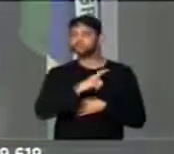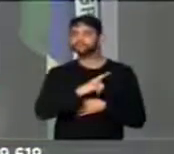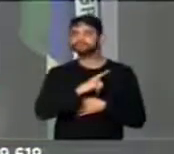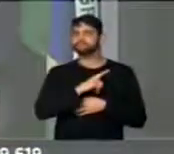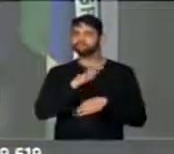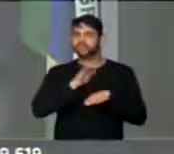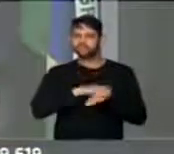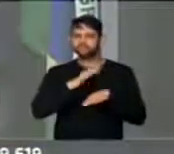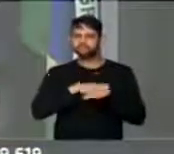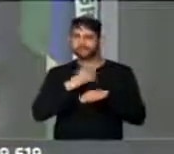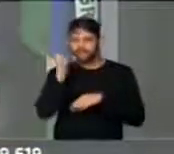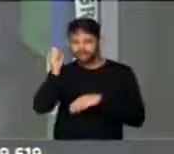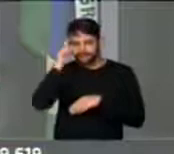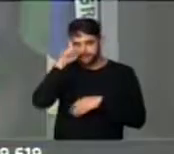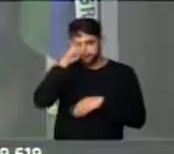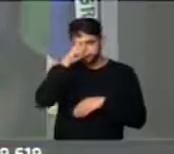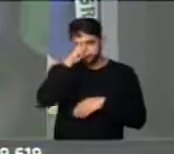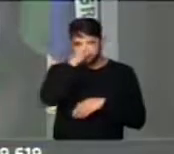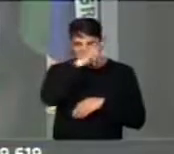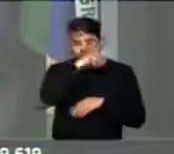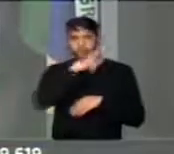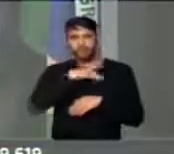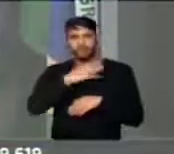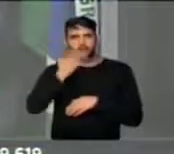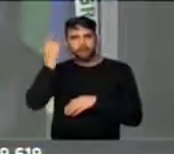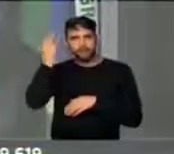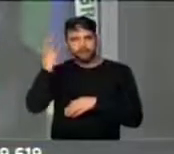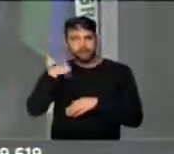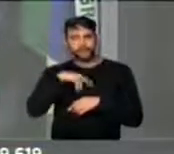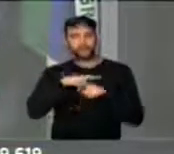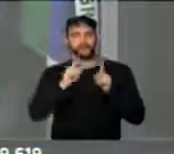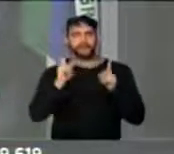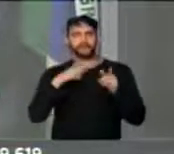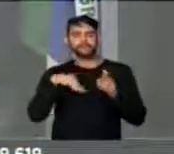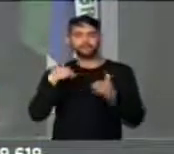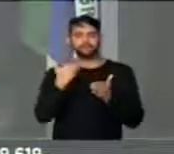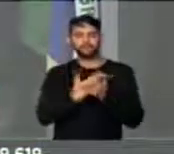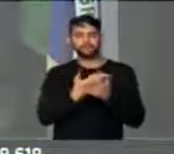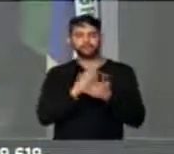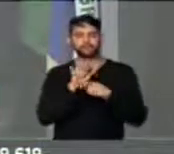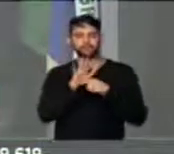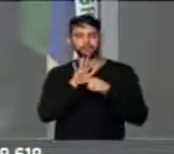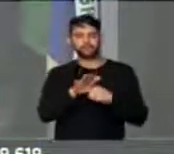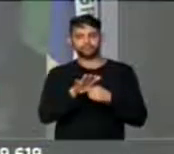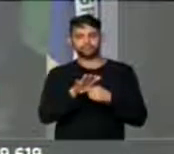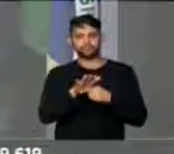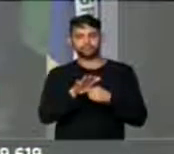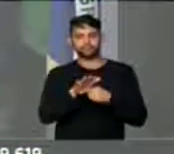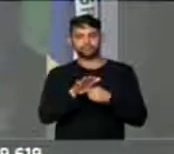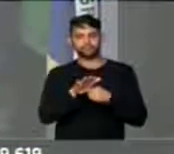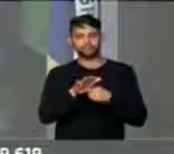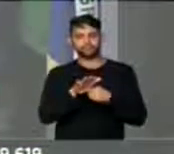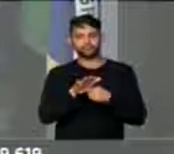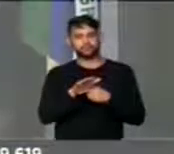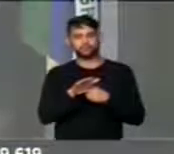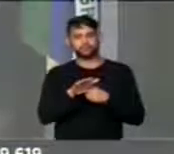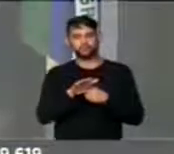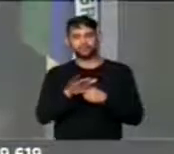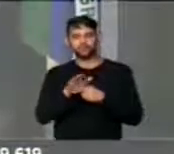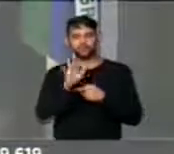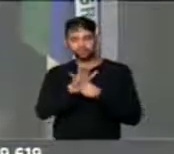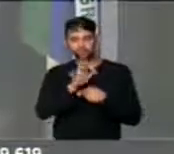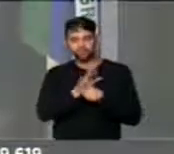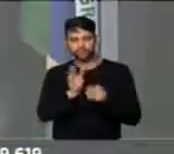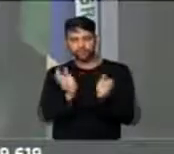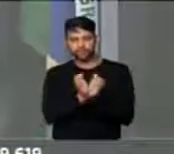de muitas dificuldades, até que Deus mostrou ser brasileiro e iluminou a